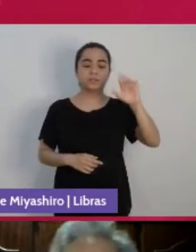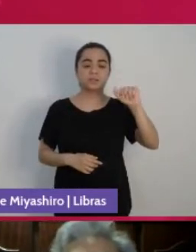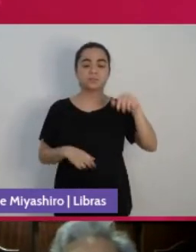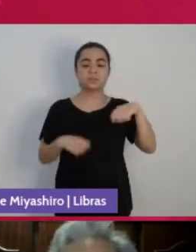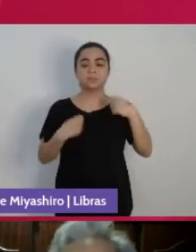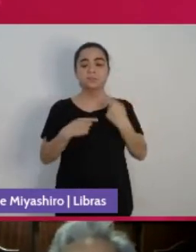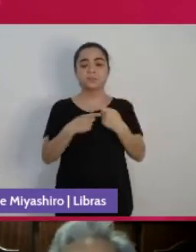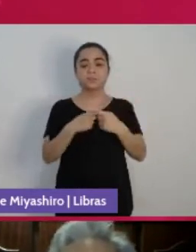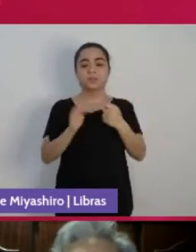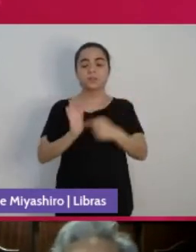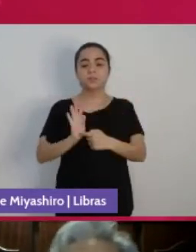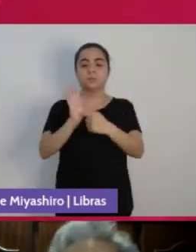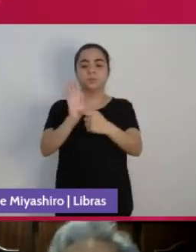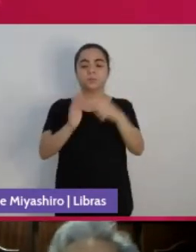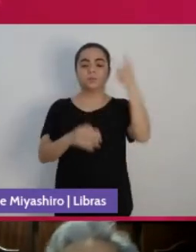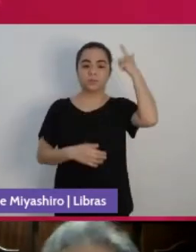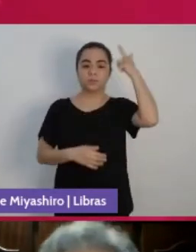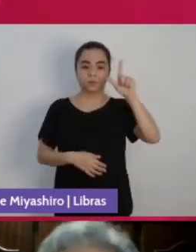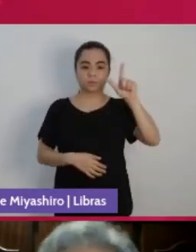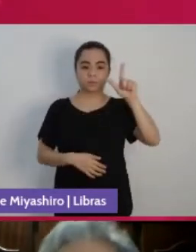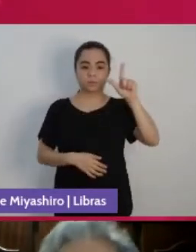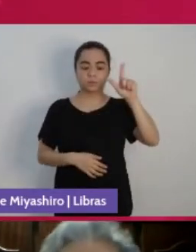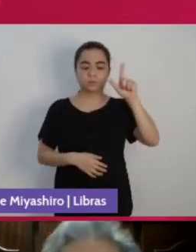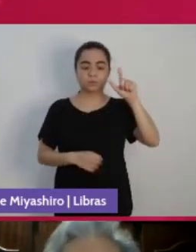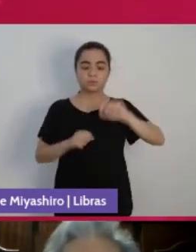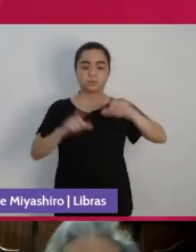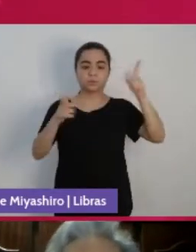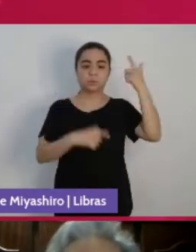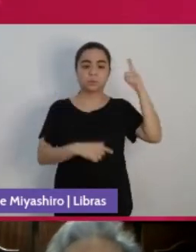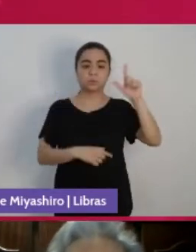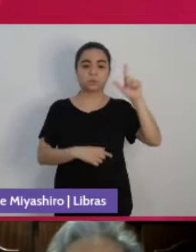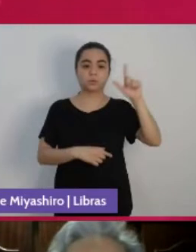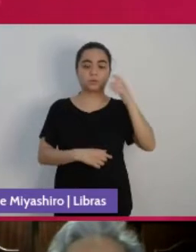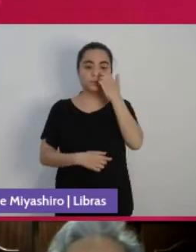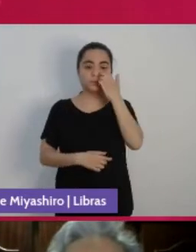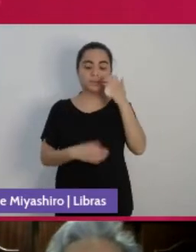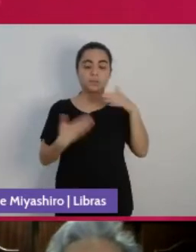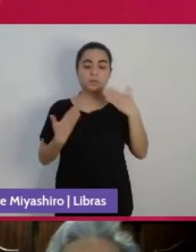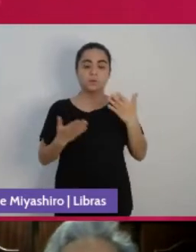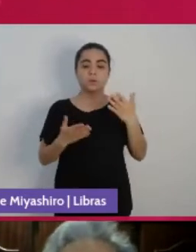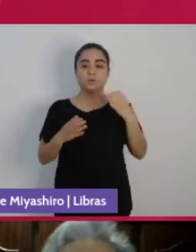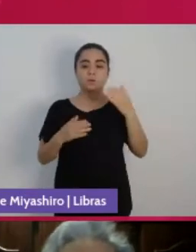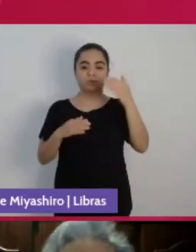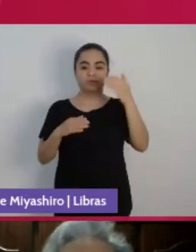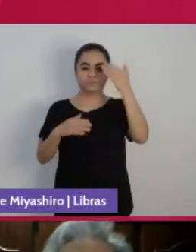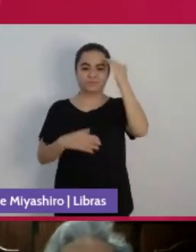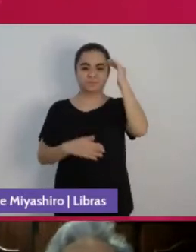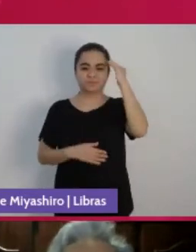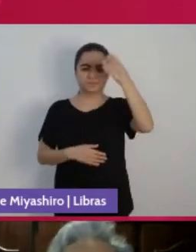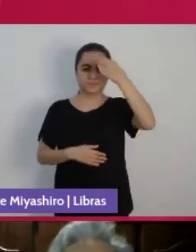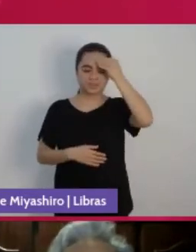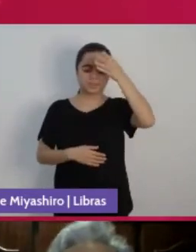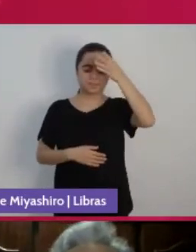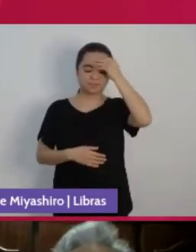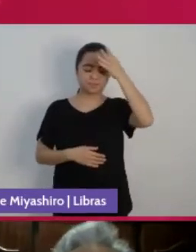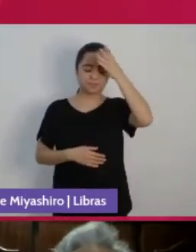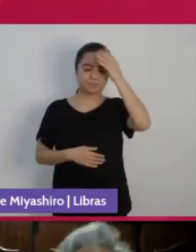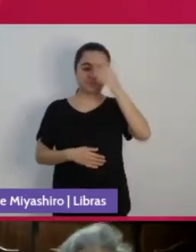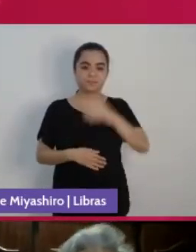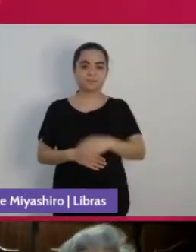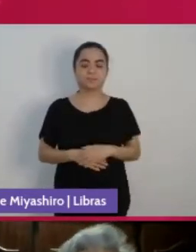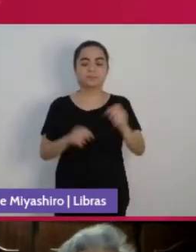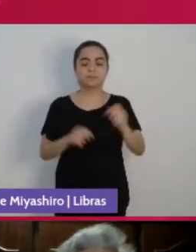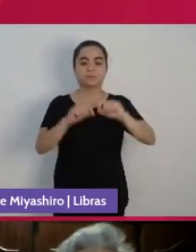essa lesão também na outra projeção, tá? Então, guarde esse desenho na cabeça de vocês. Aqui, olha